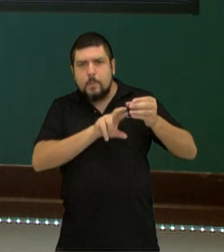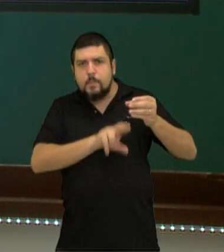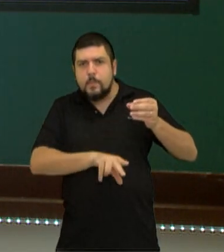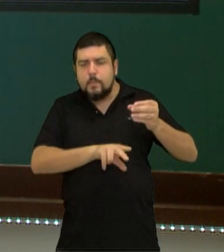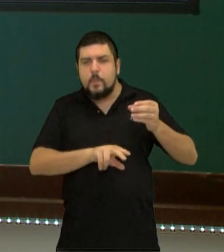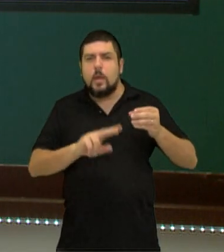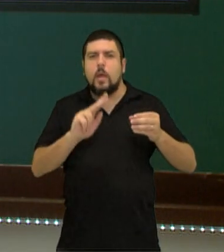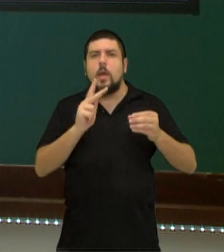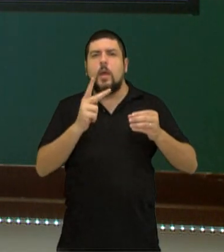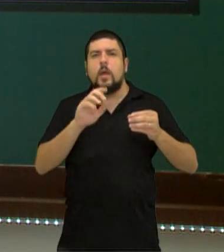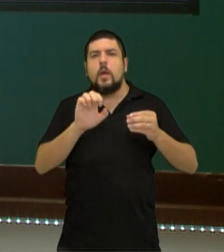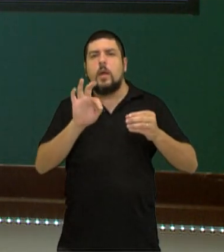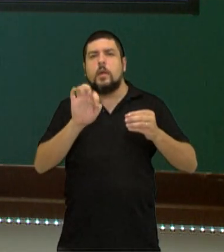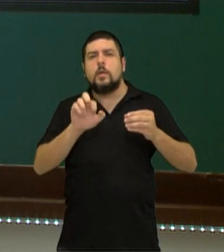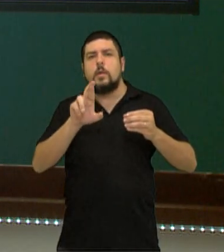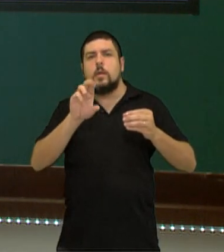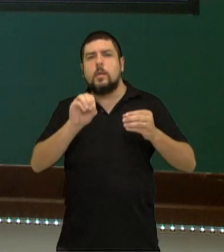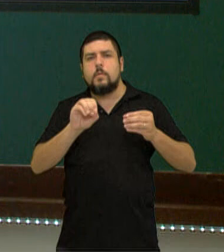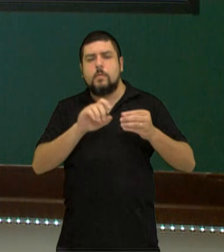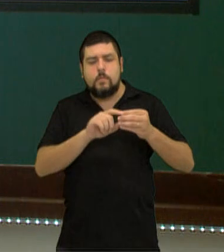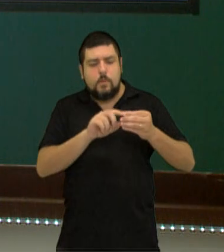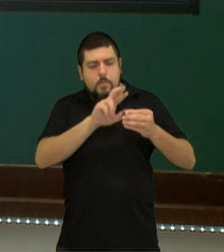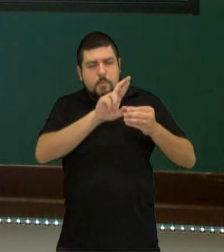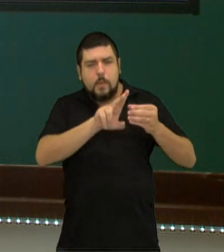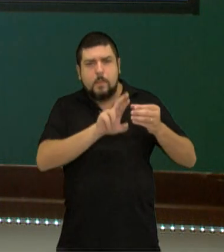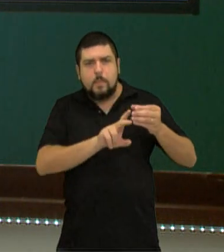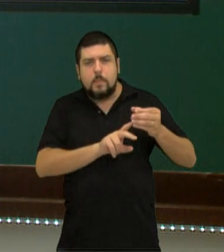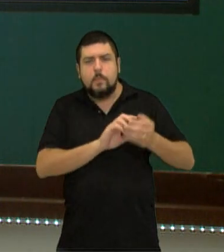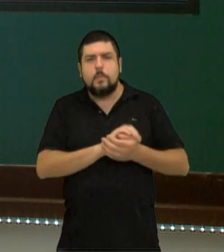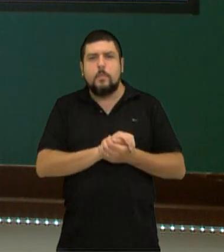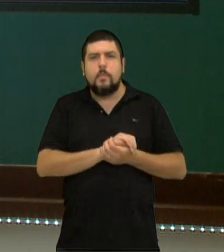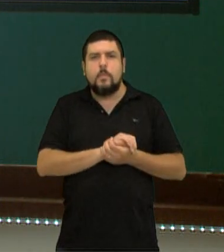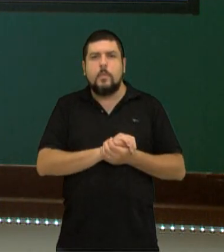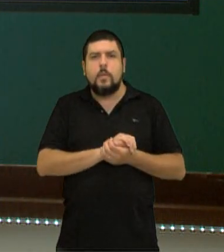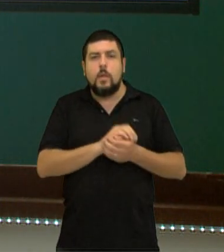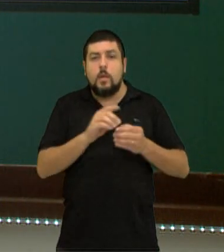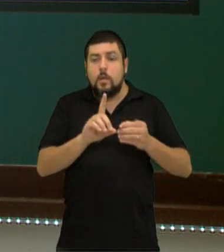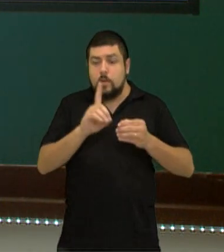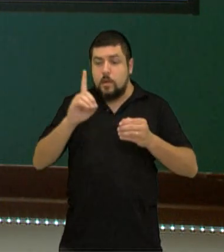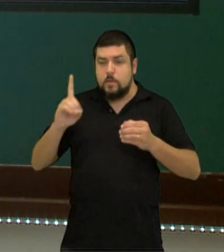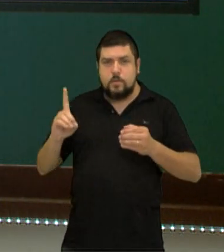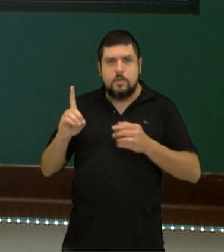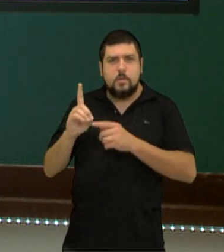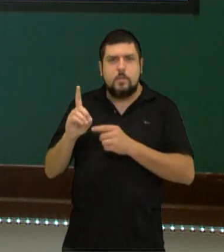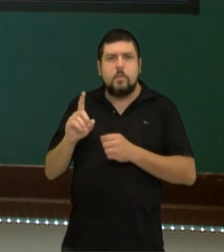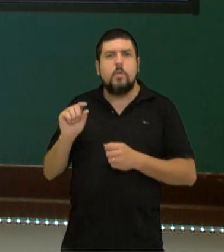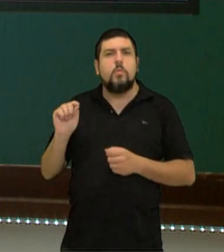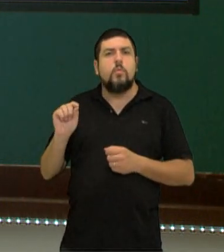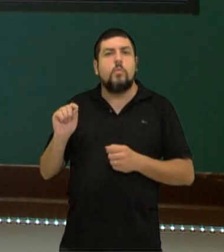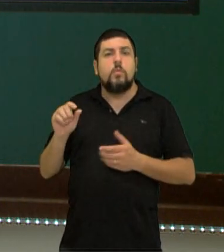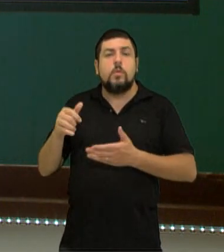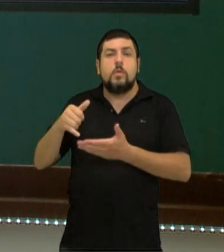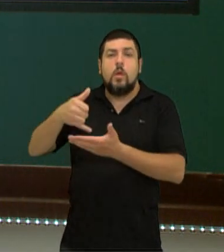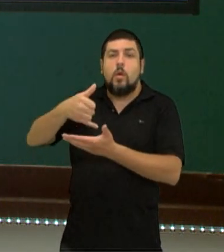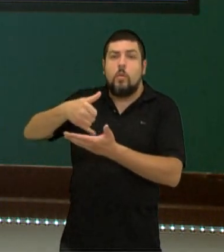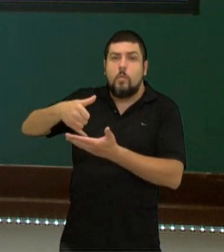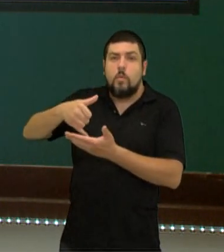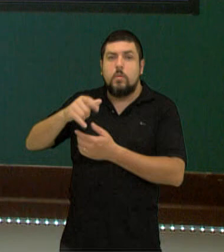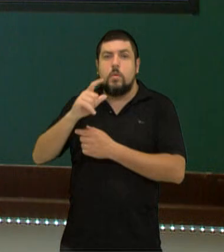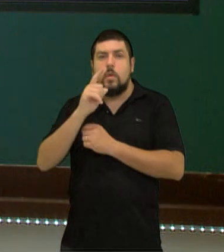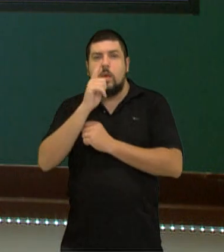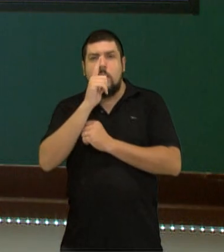heterogênea. E no outro exemplo, da direita, nós temos o quê? Óleo, água e